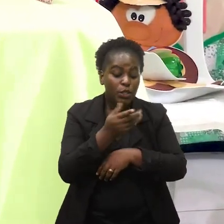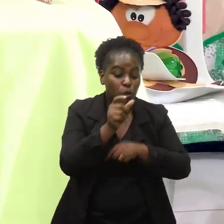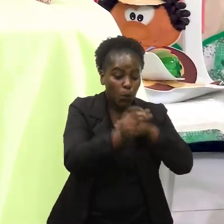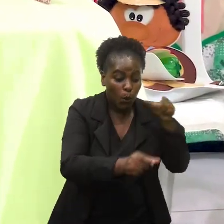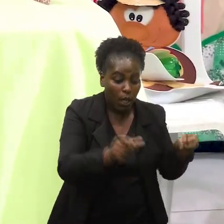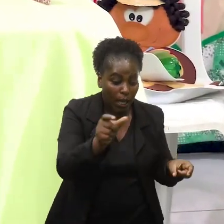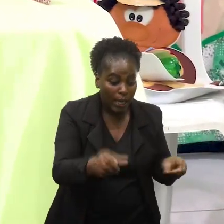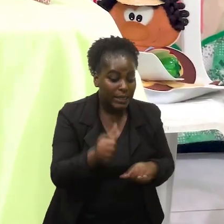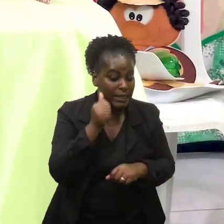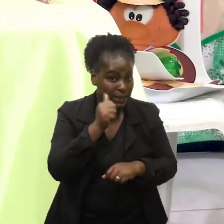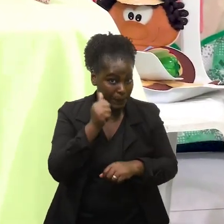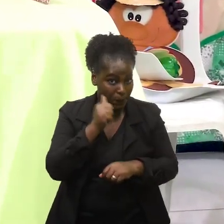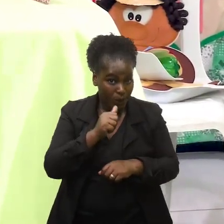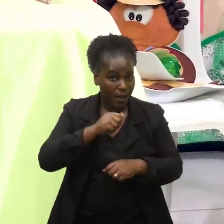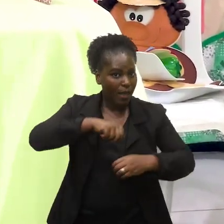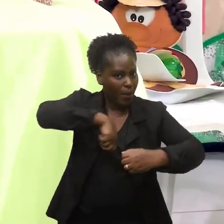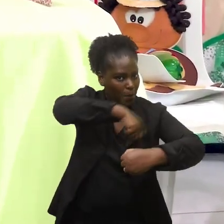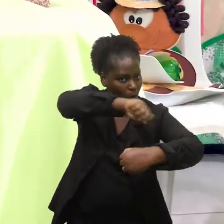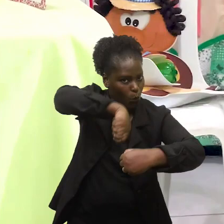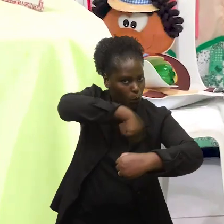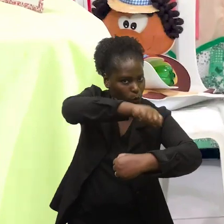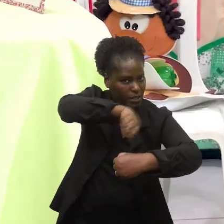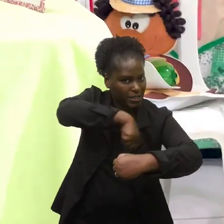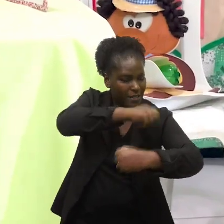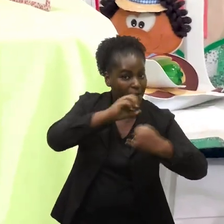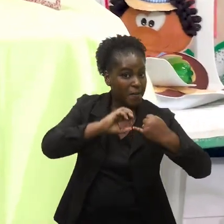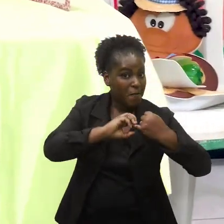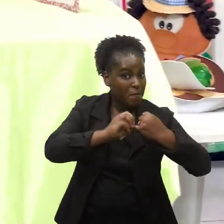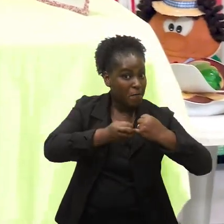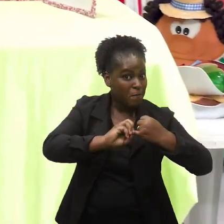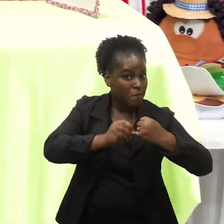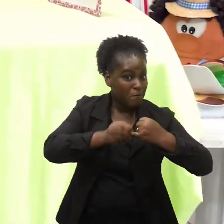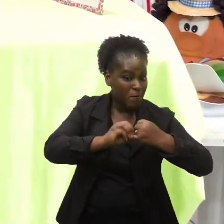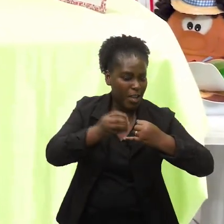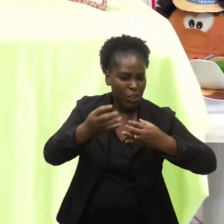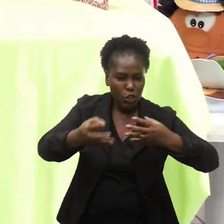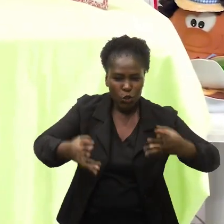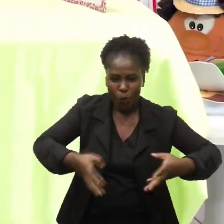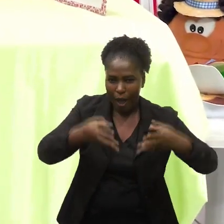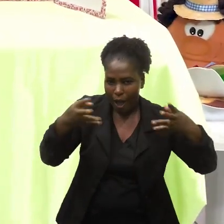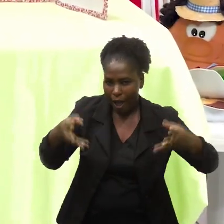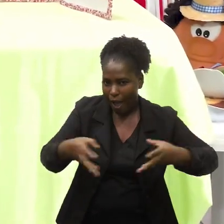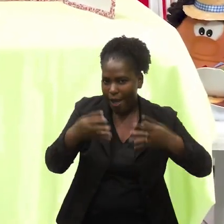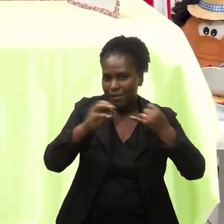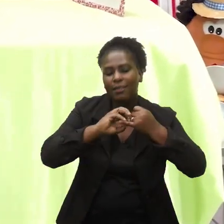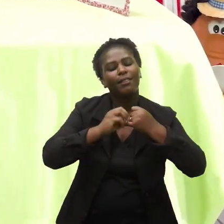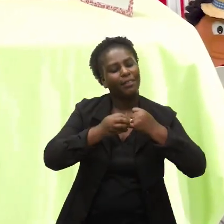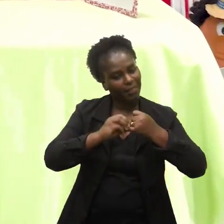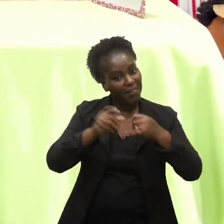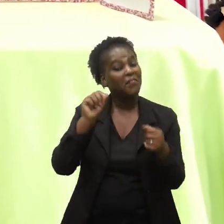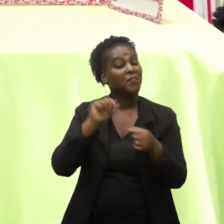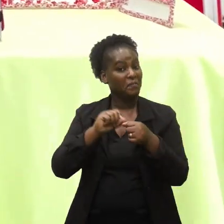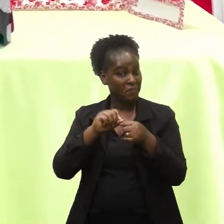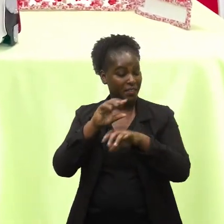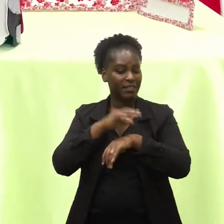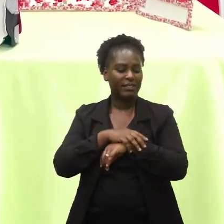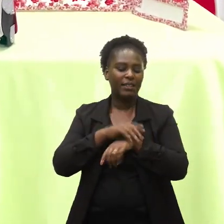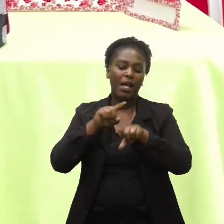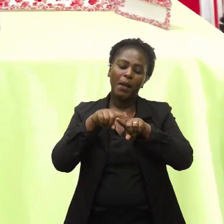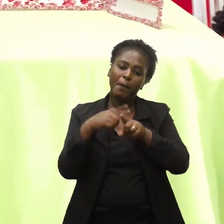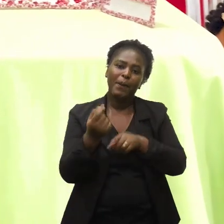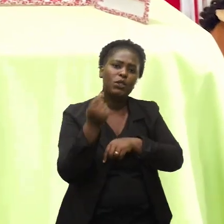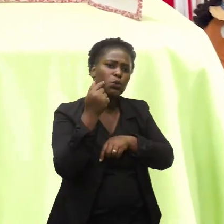cozinheiras foram, fez. Aí, como o rato era muito, muito